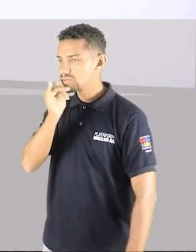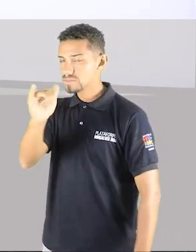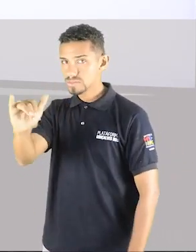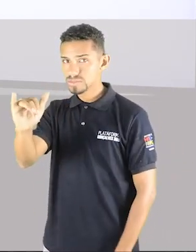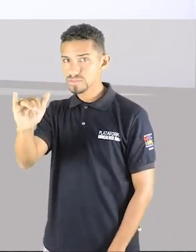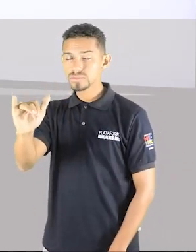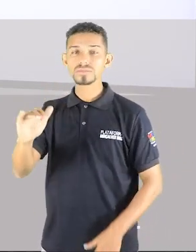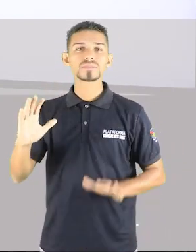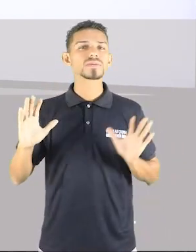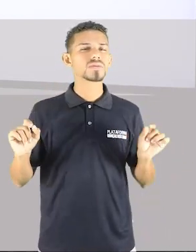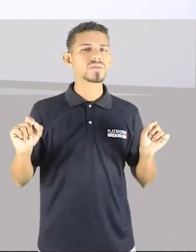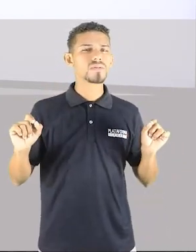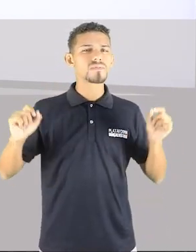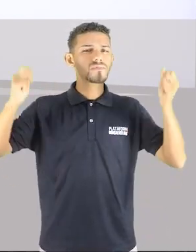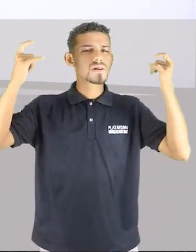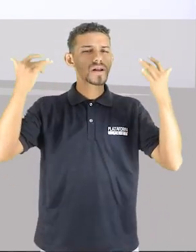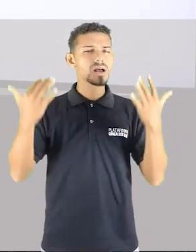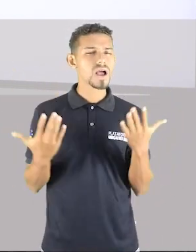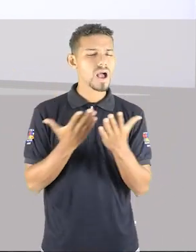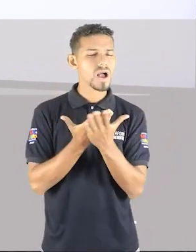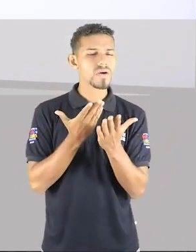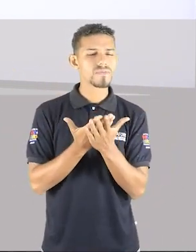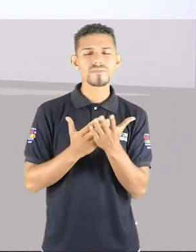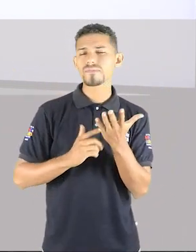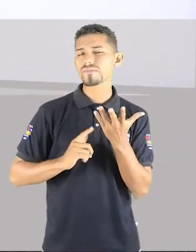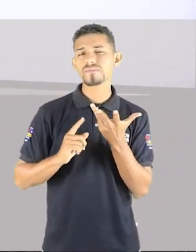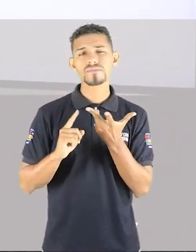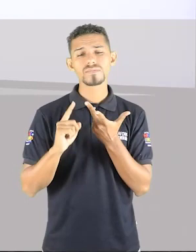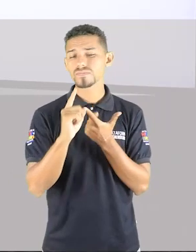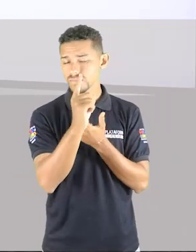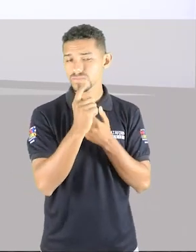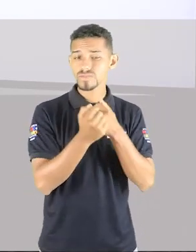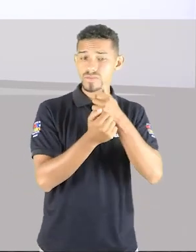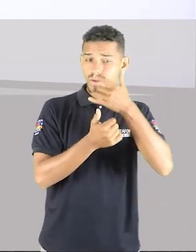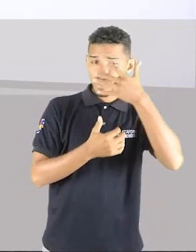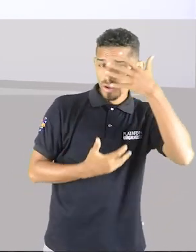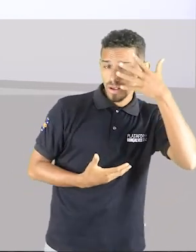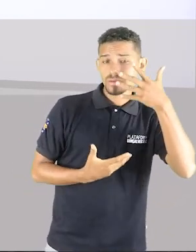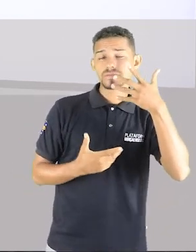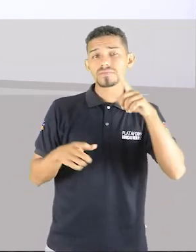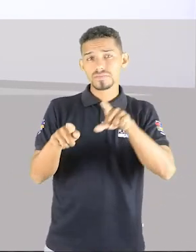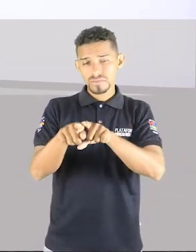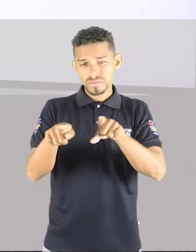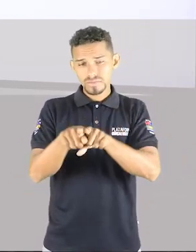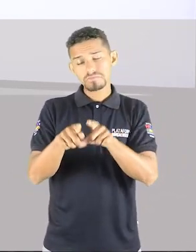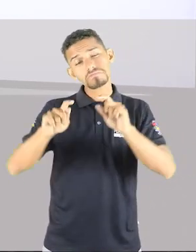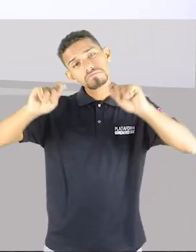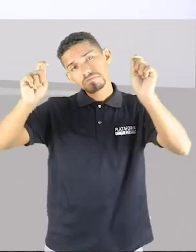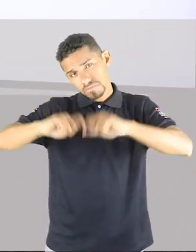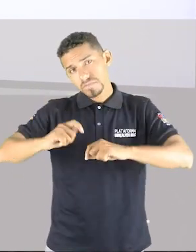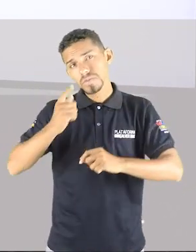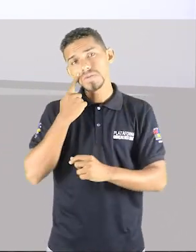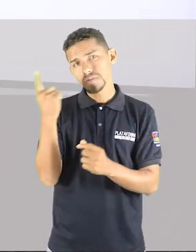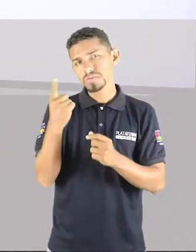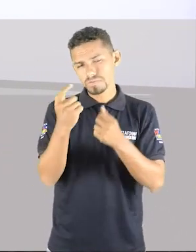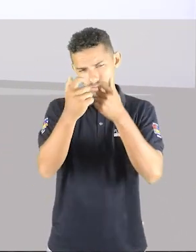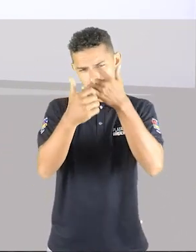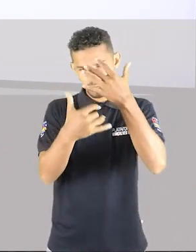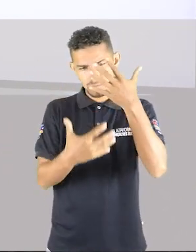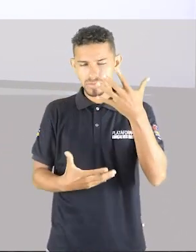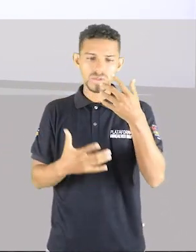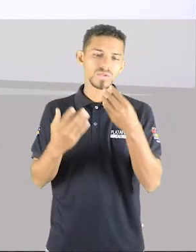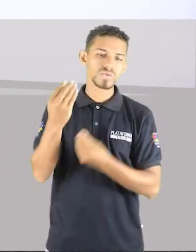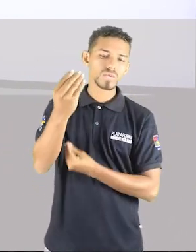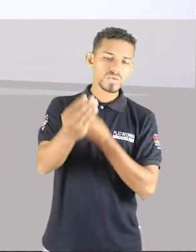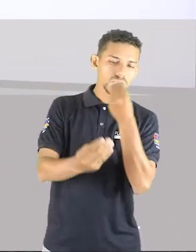eu falei de vários geradores elétricos que eles também são classificados podem ser classific ados